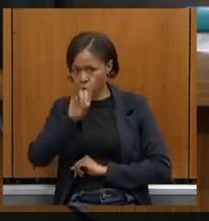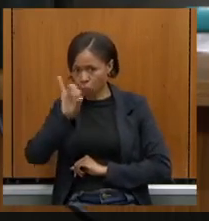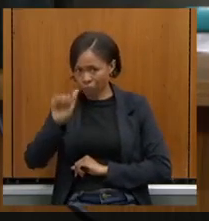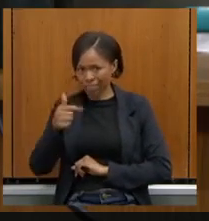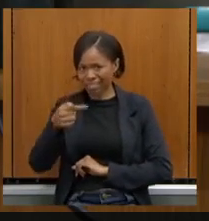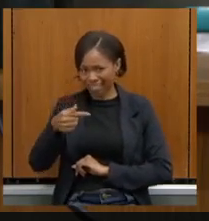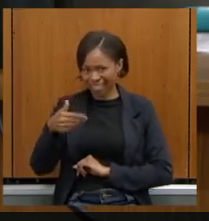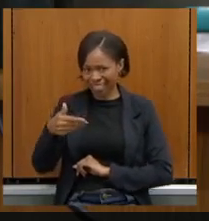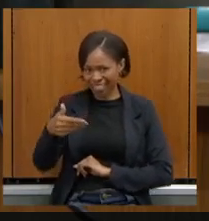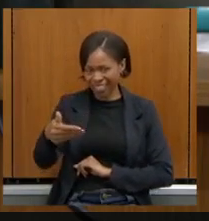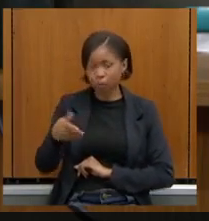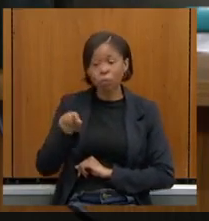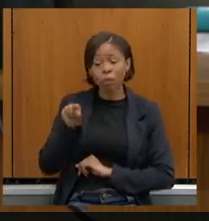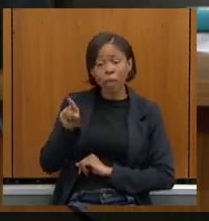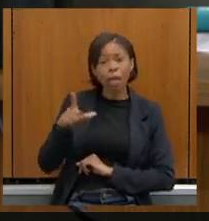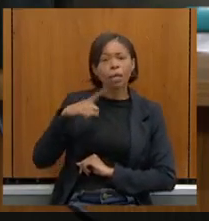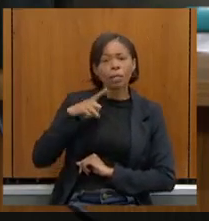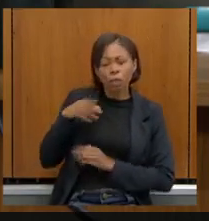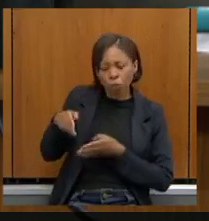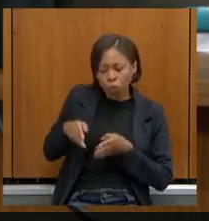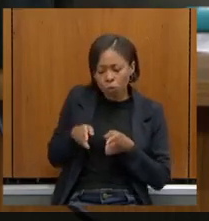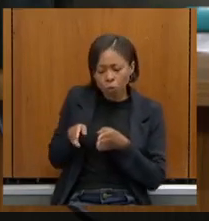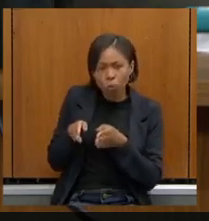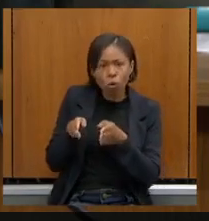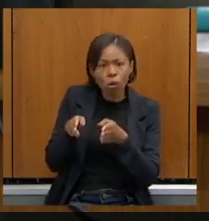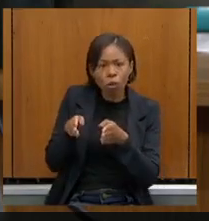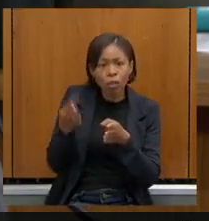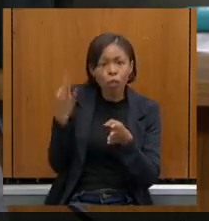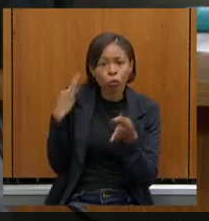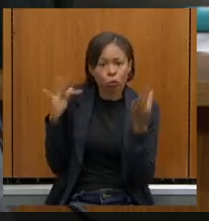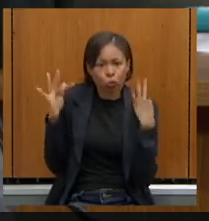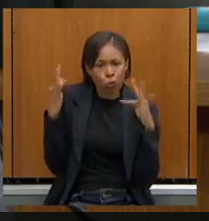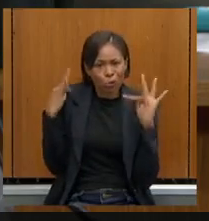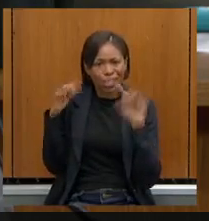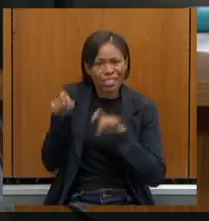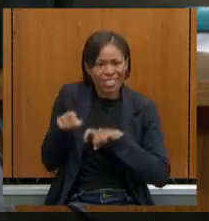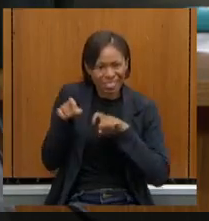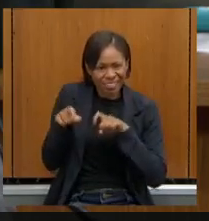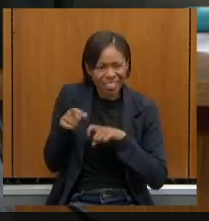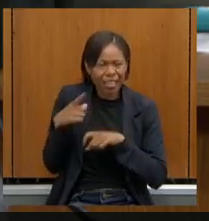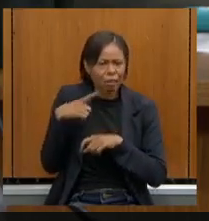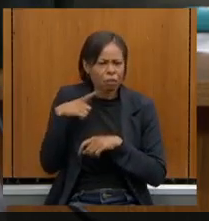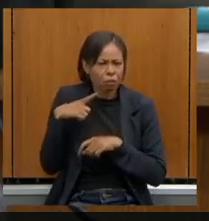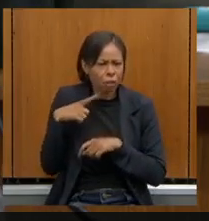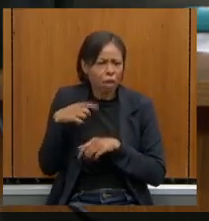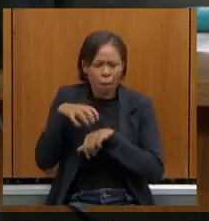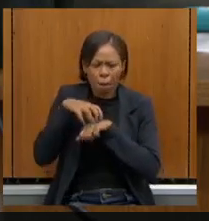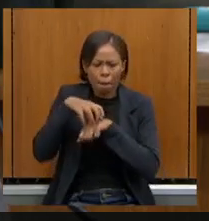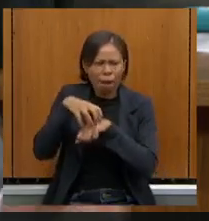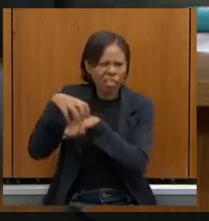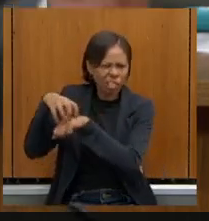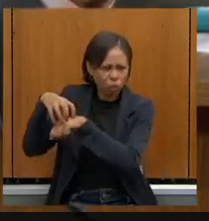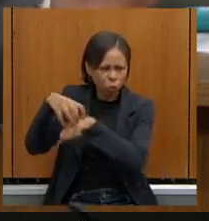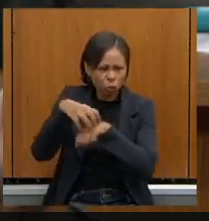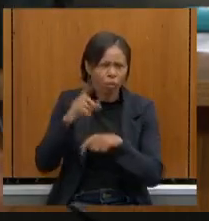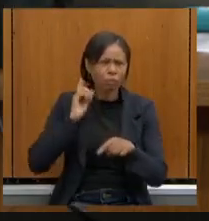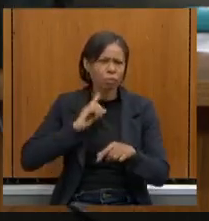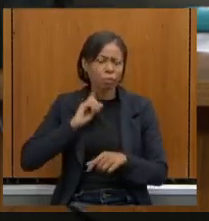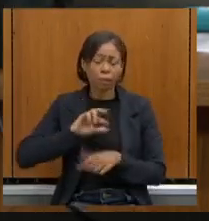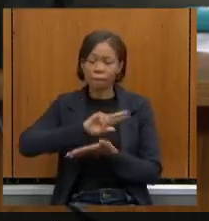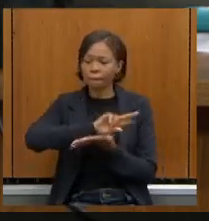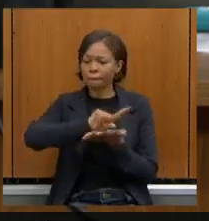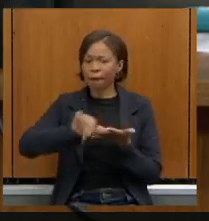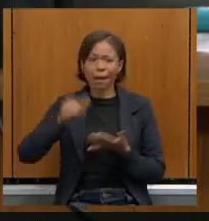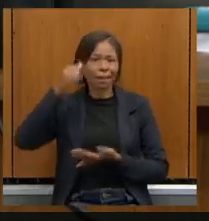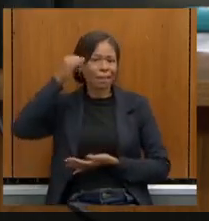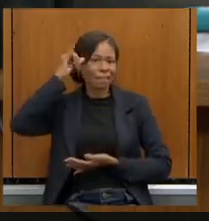tem uma rota do turismo rural, uma rota maravilhosa com a Tulia de Minas, com várias fazendas que estão lá construindo